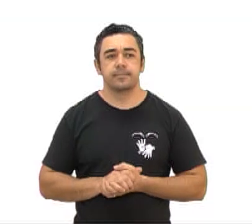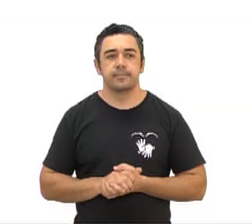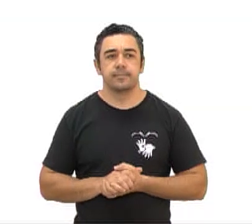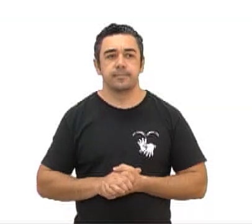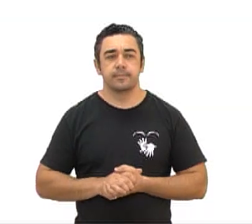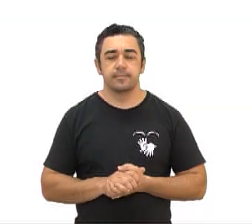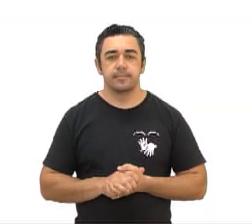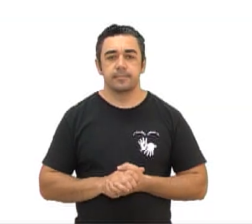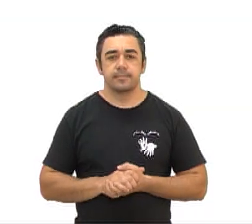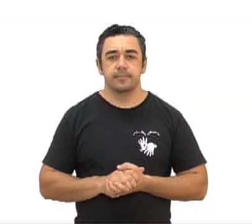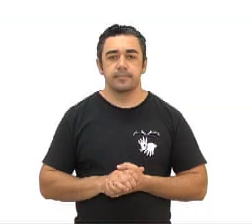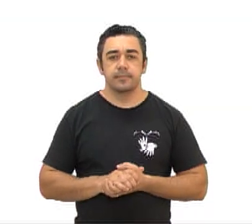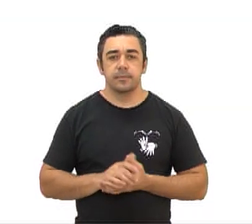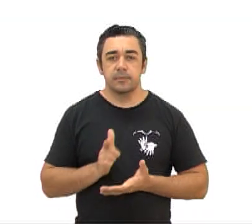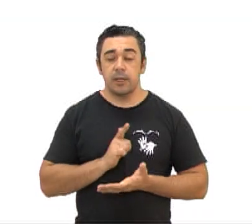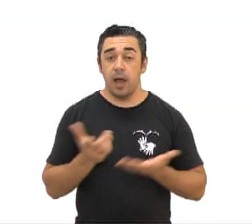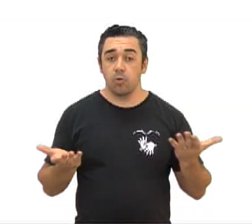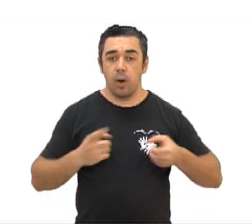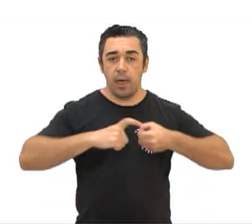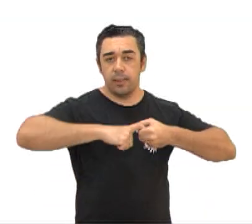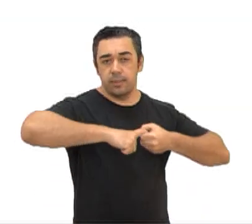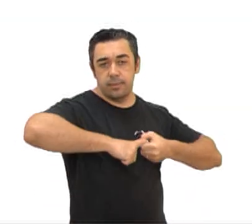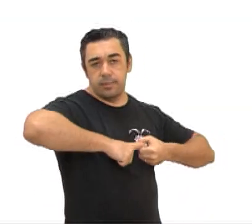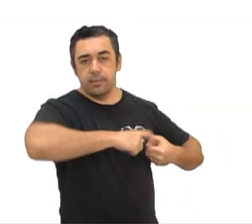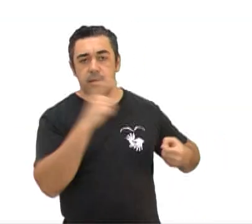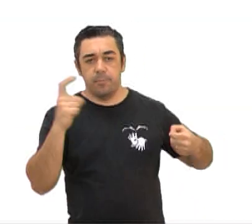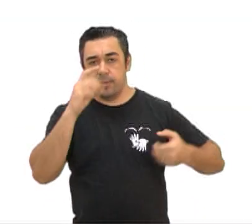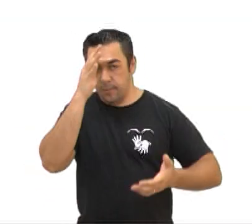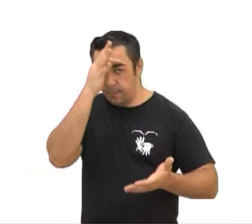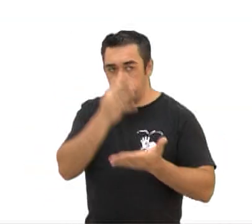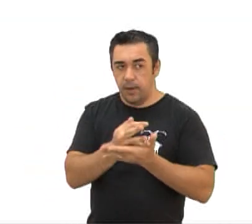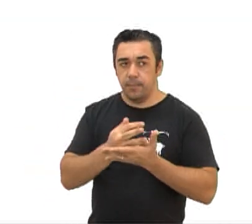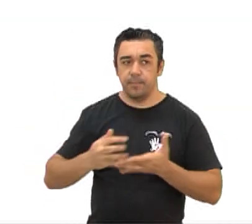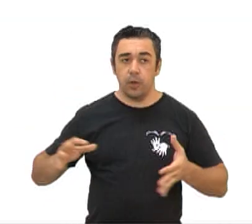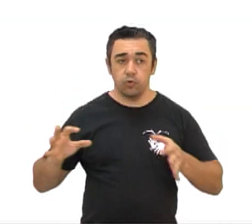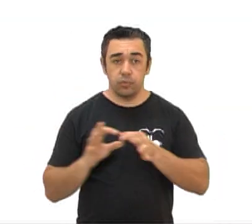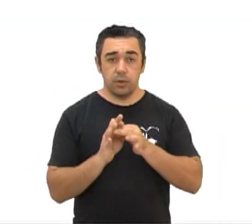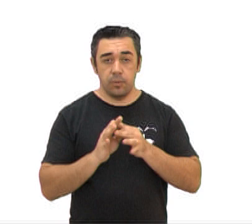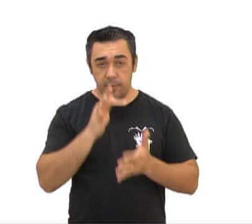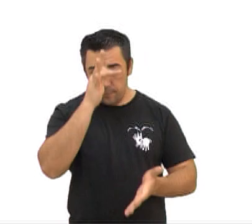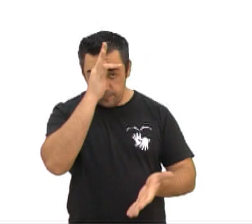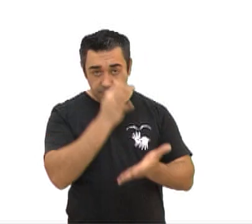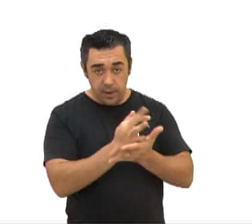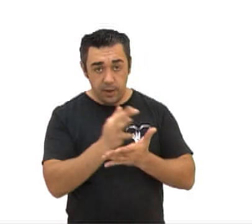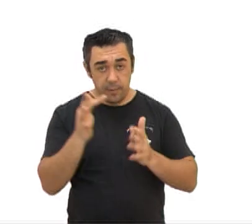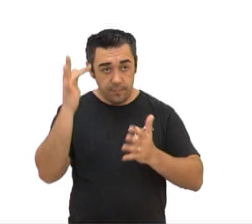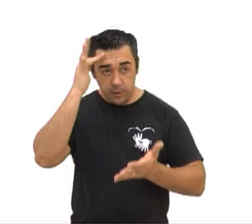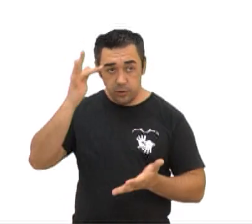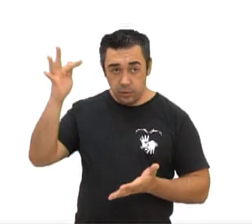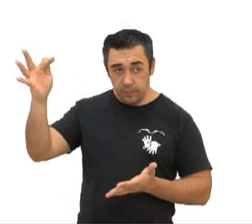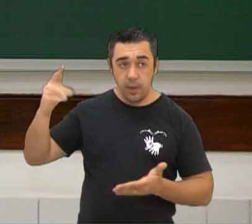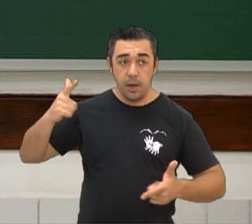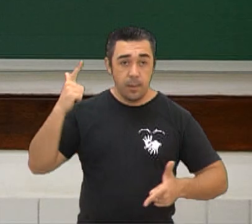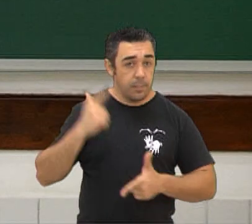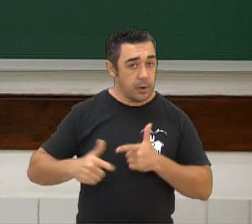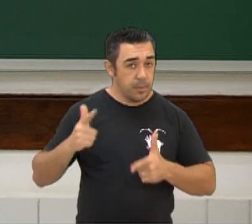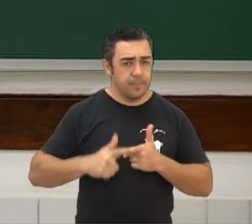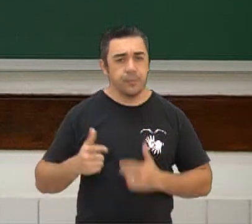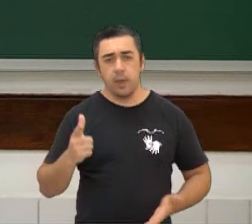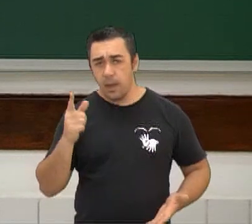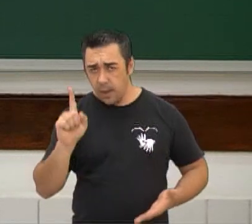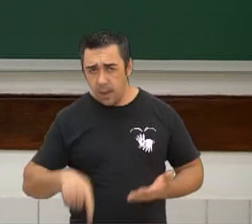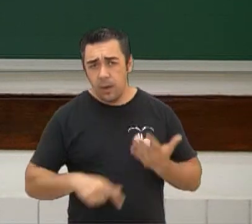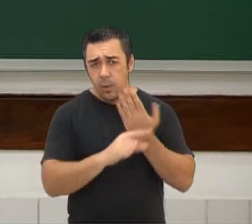Vamos lá. Independência da fé. A junção da fé e filosofia é um problema. Então, aqui o Guilherme de Ockham